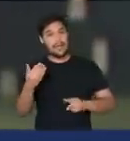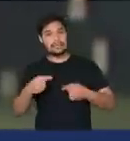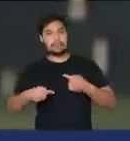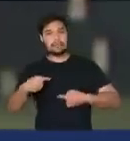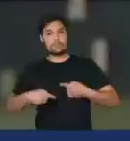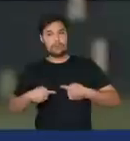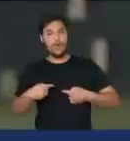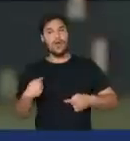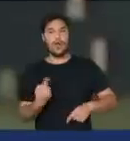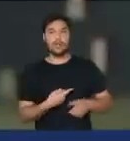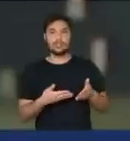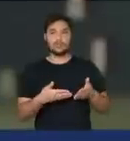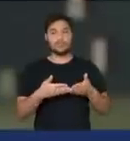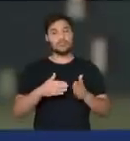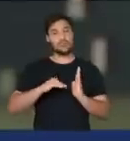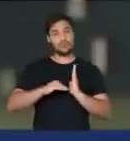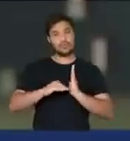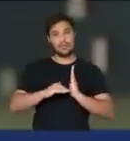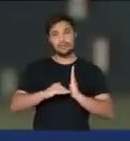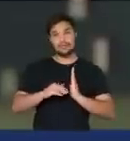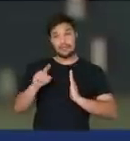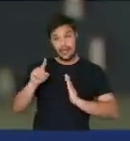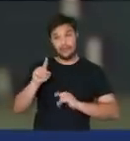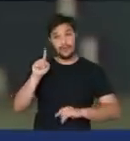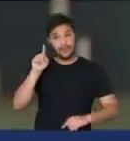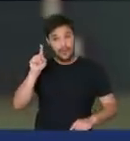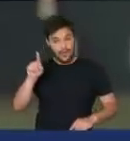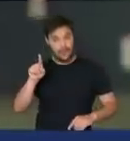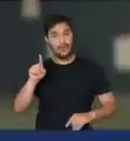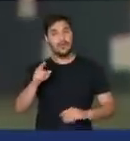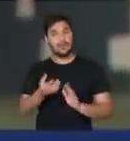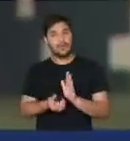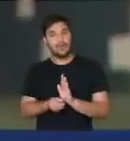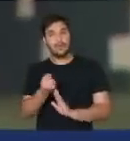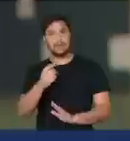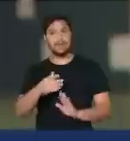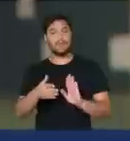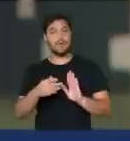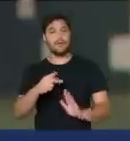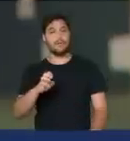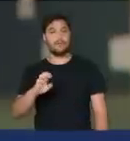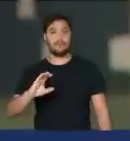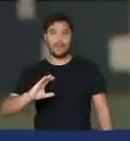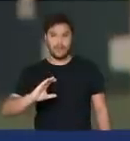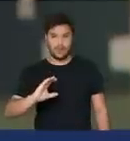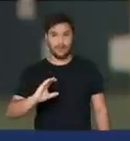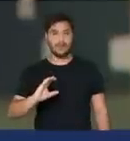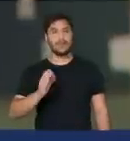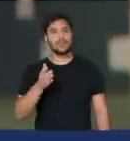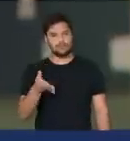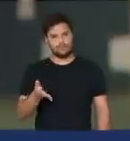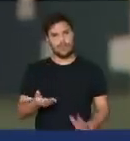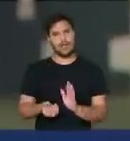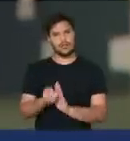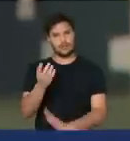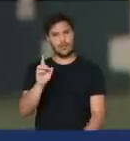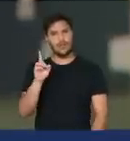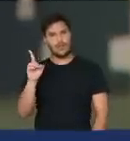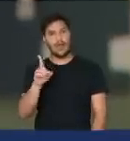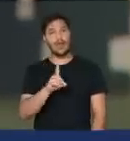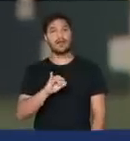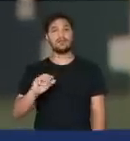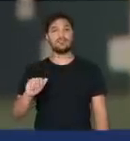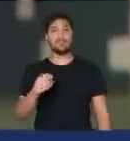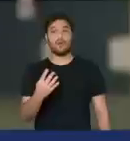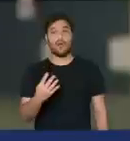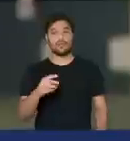nós solicitamos ao Senado Federal, que é a casa de origem, que apresentasse uma proposta de emenda constitucional. Foi apresentada lá no